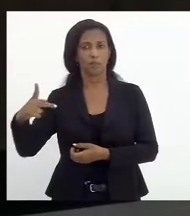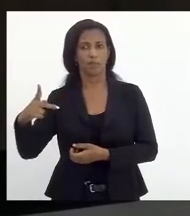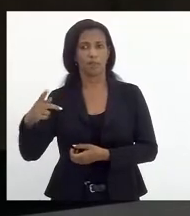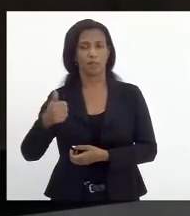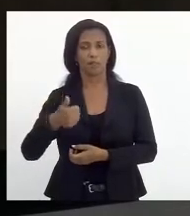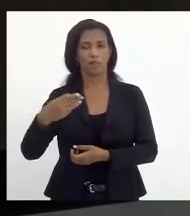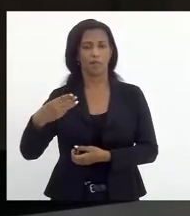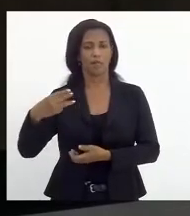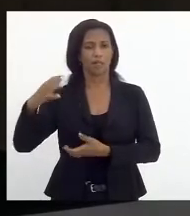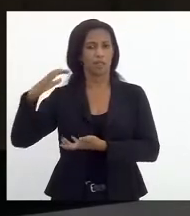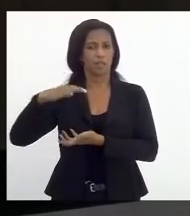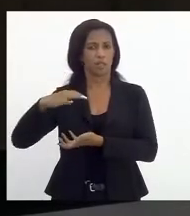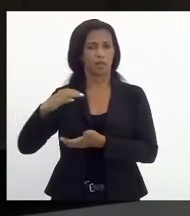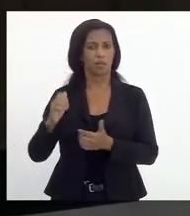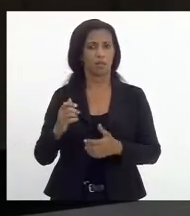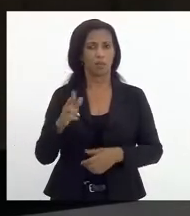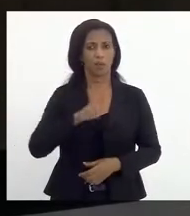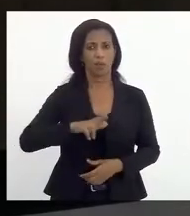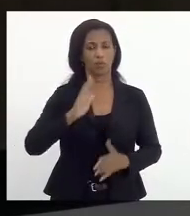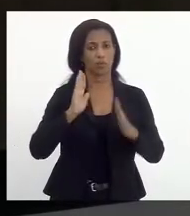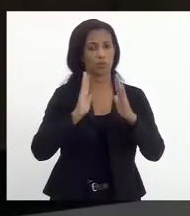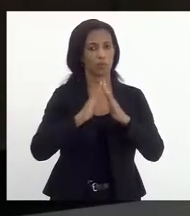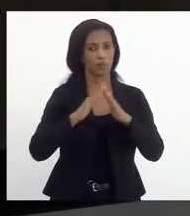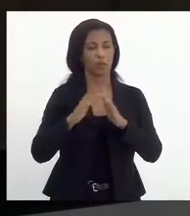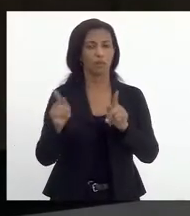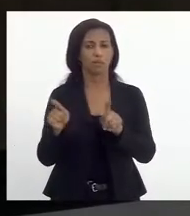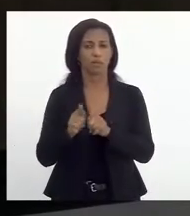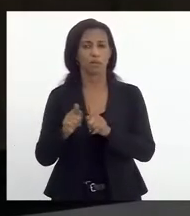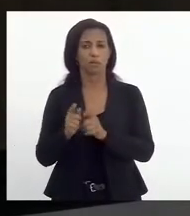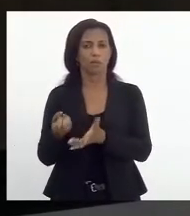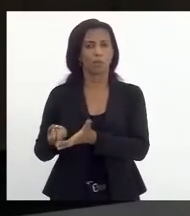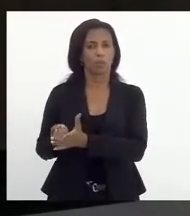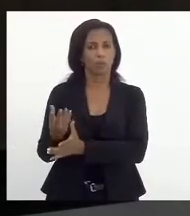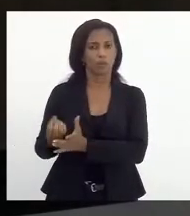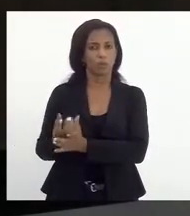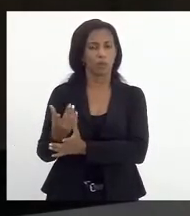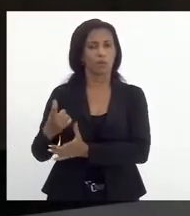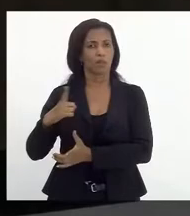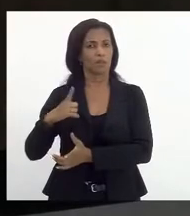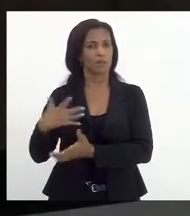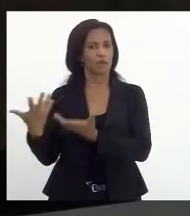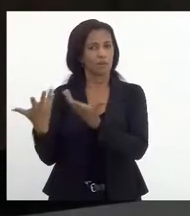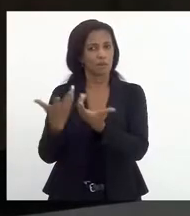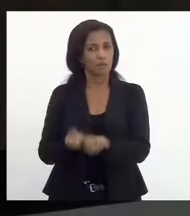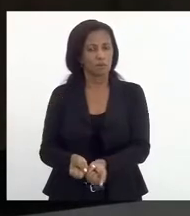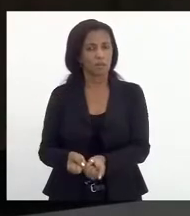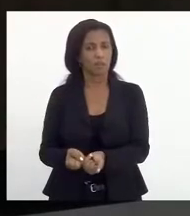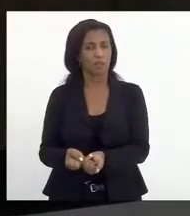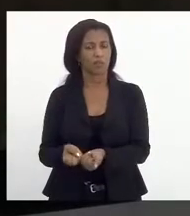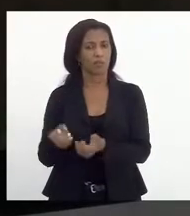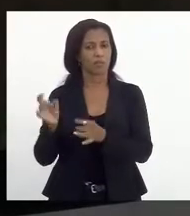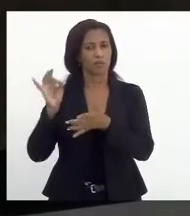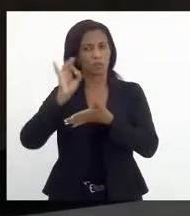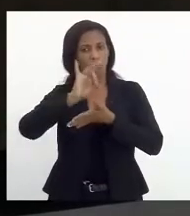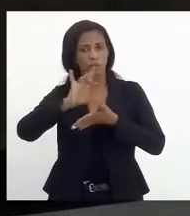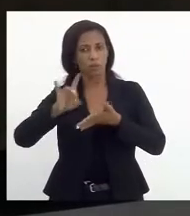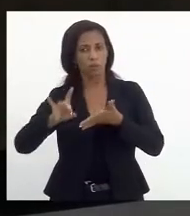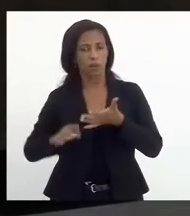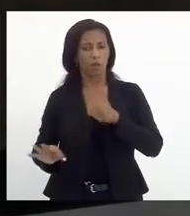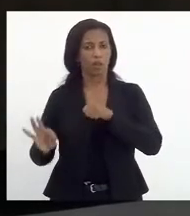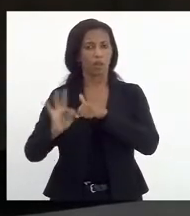13 quilos para uso doméstico. Parágrafo único. Para fins do disposto do caput desse artigo, deverão ser consideradas as seguintes especificações